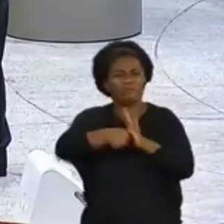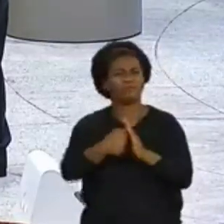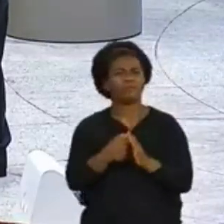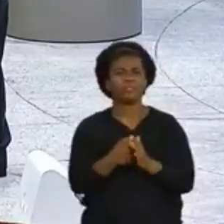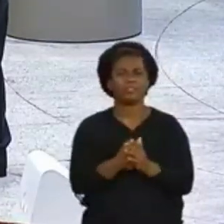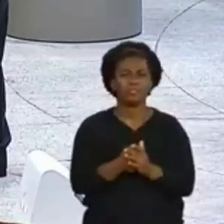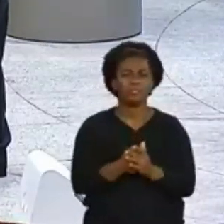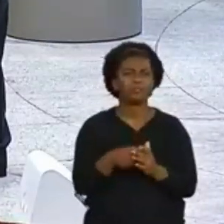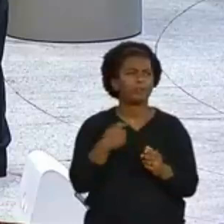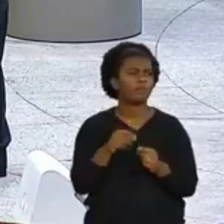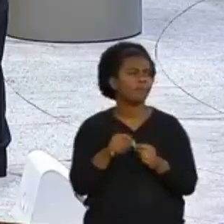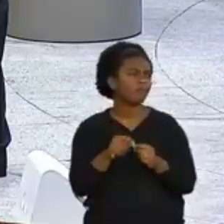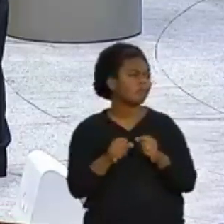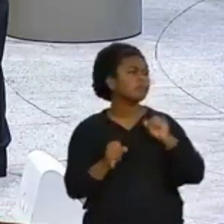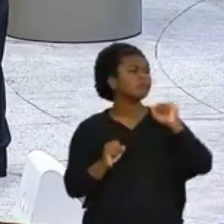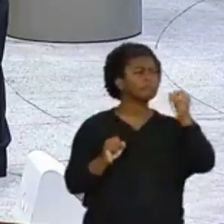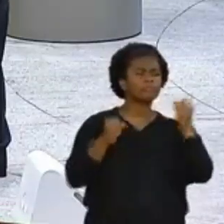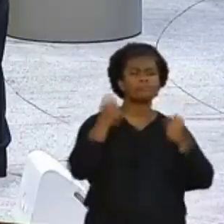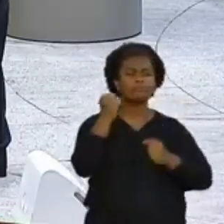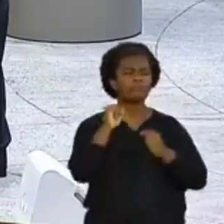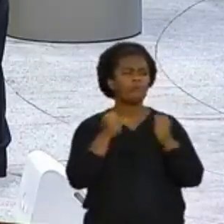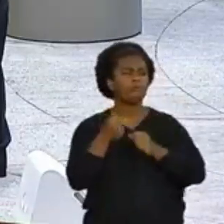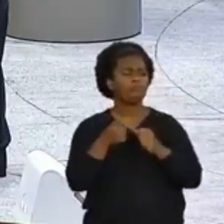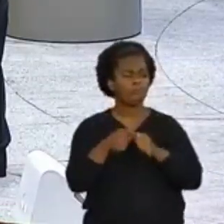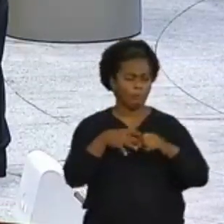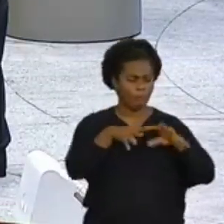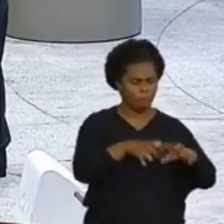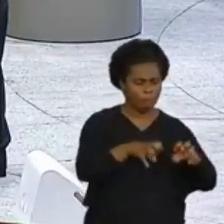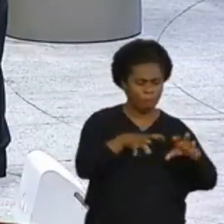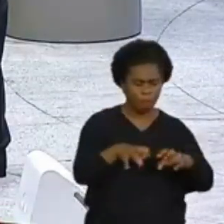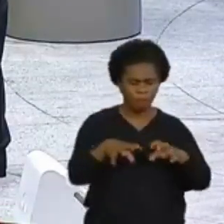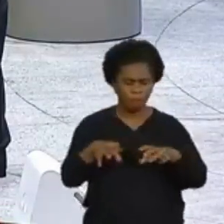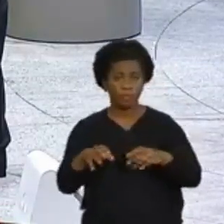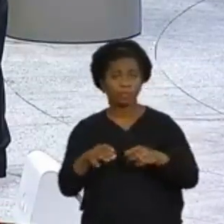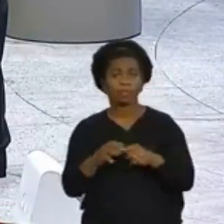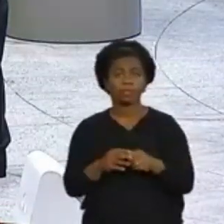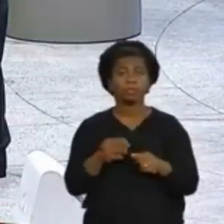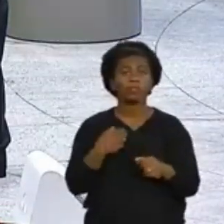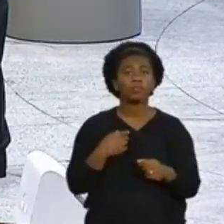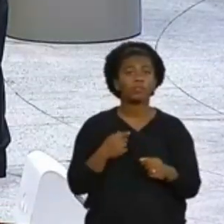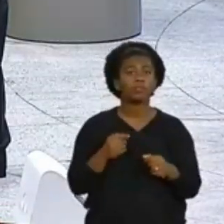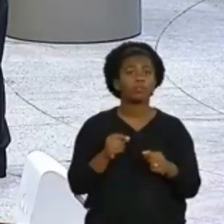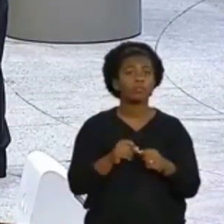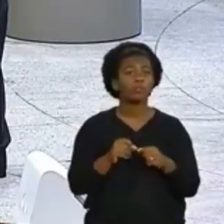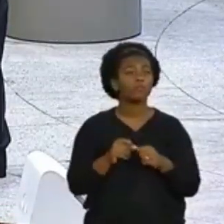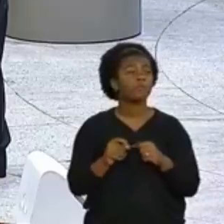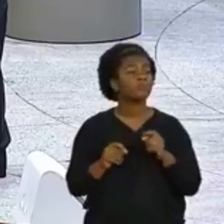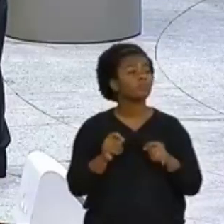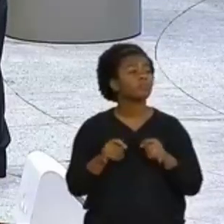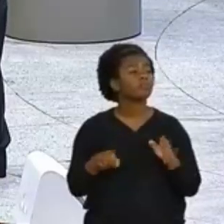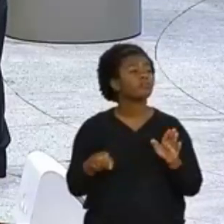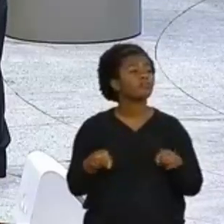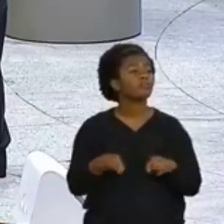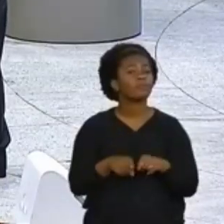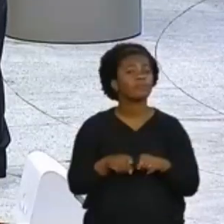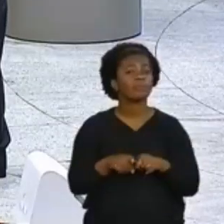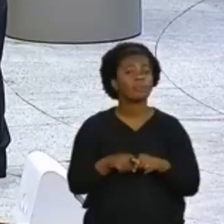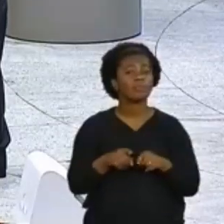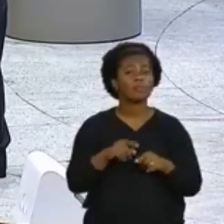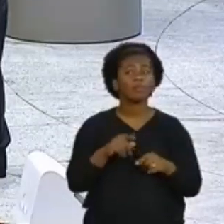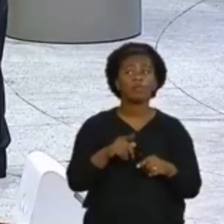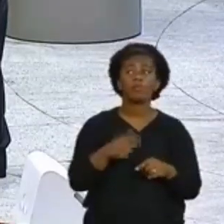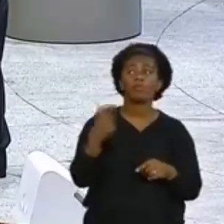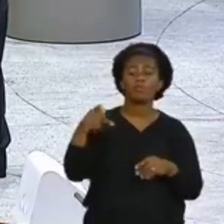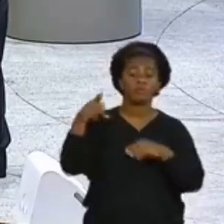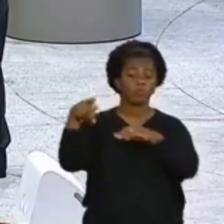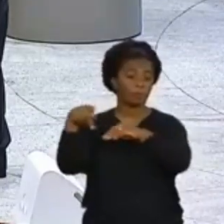como pilates, quiropraxia, cheguei a fazer uma infiltração fora do país